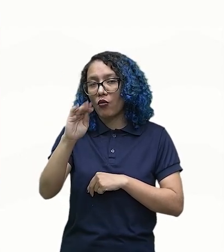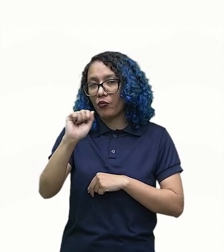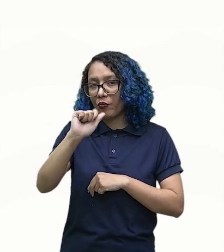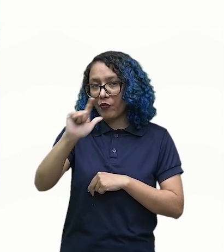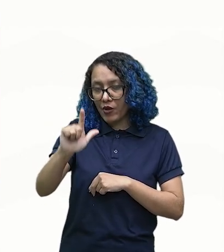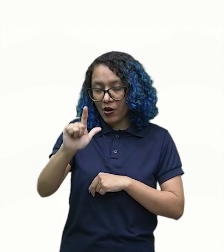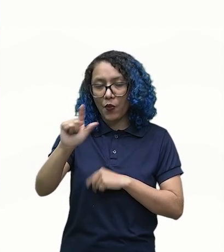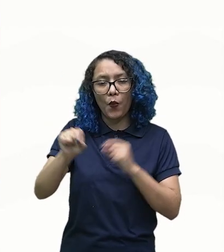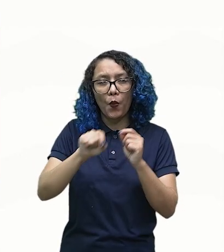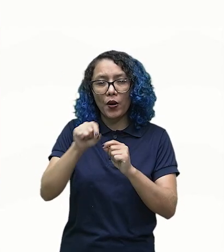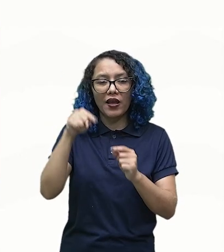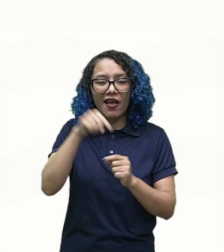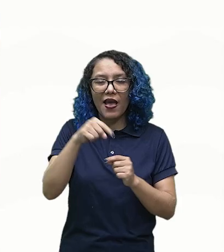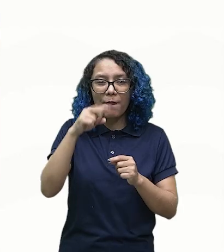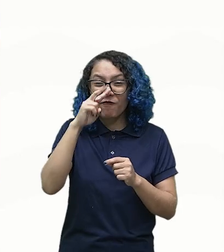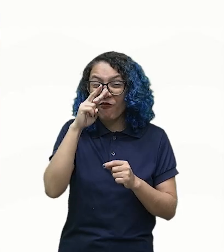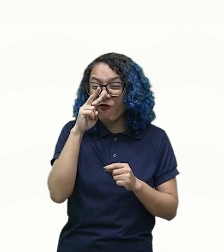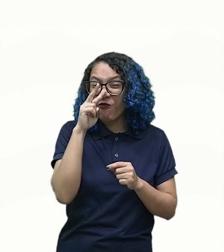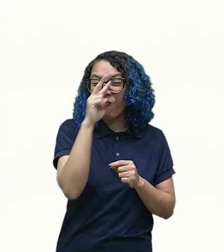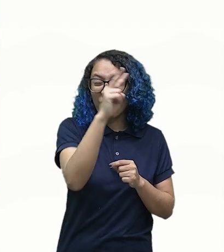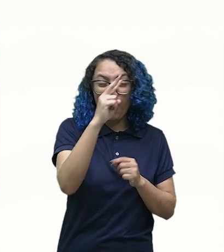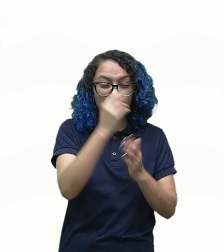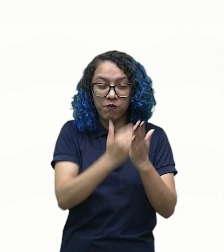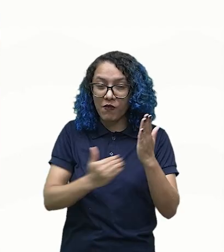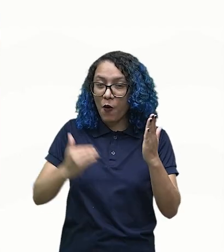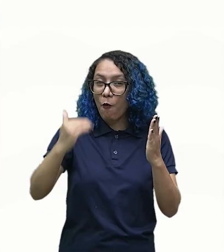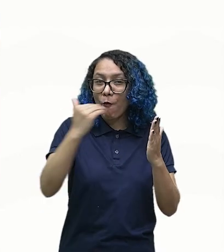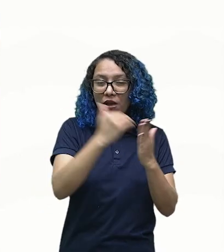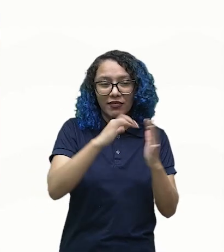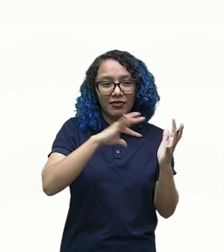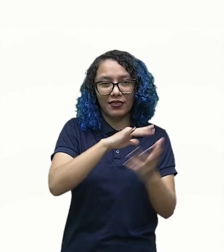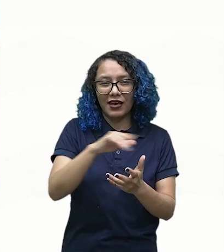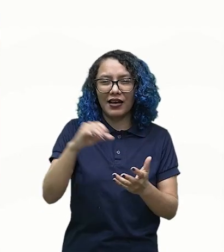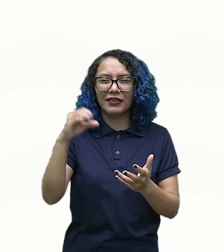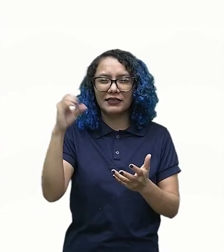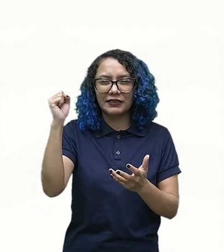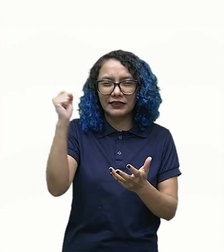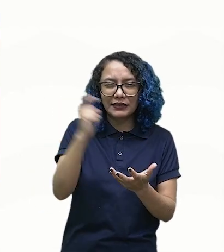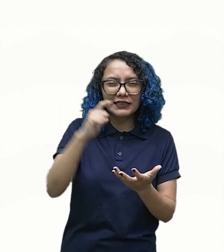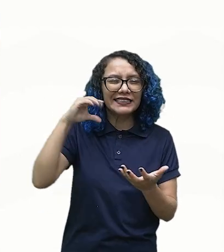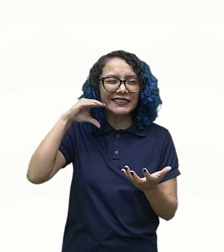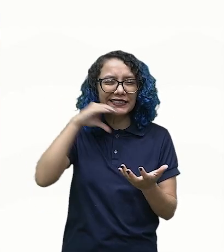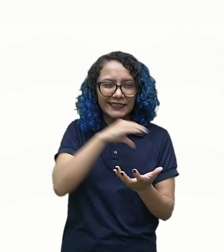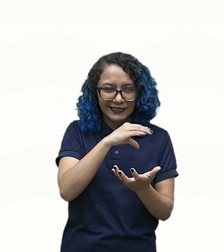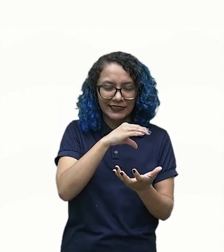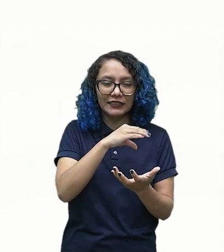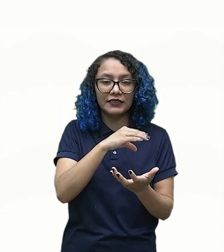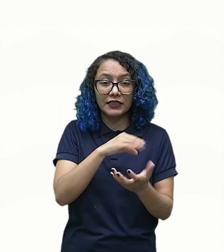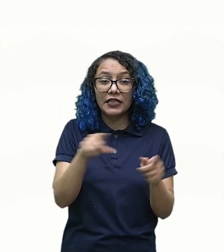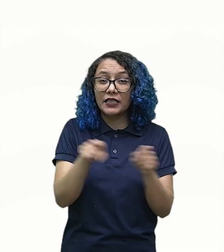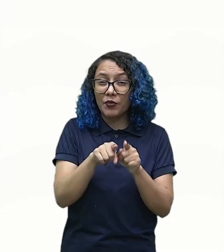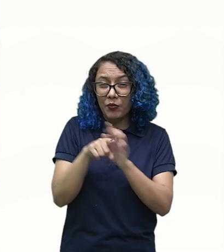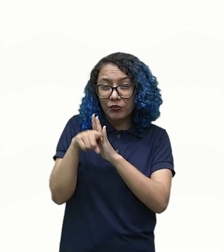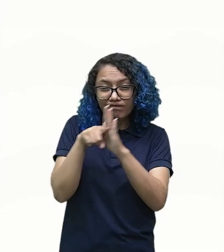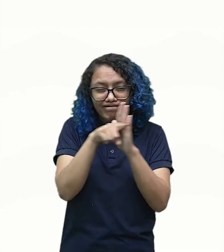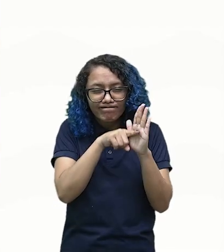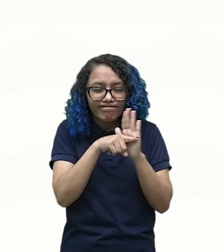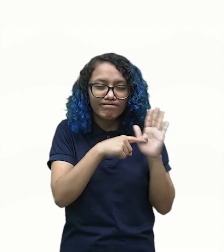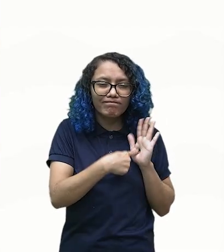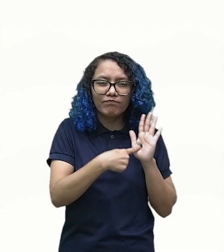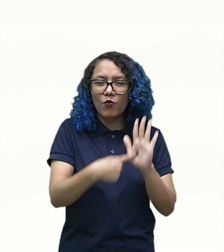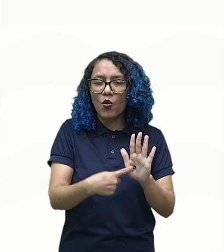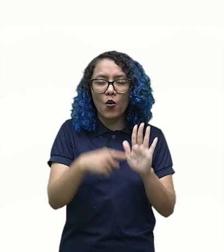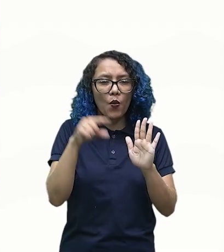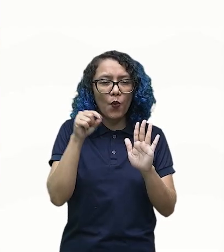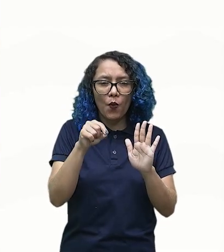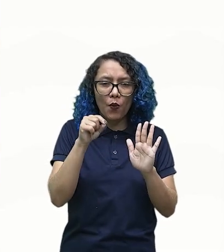A intensificação desse efeito estufa. Ainda, estudos apontam que nos últimos 100 anos, essa